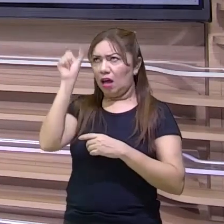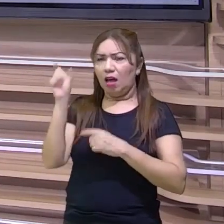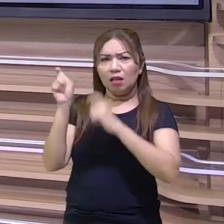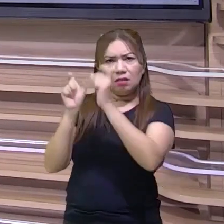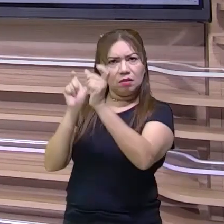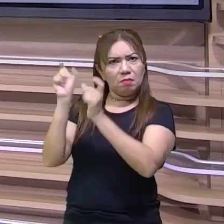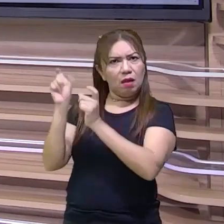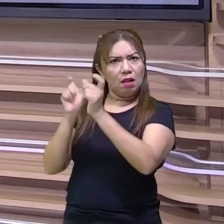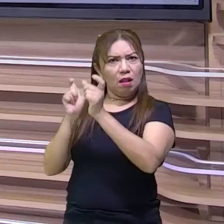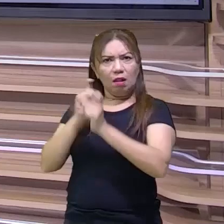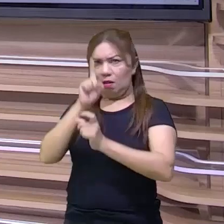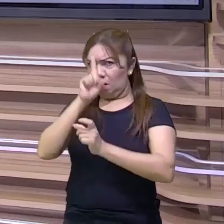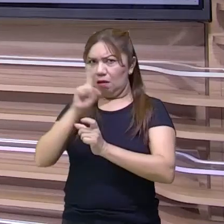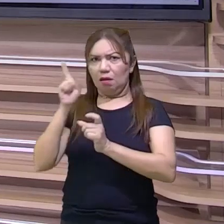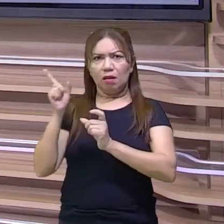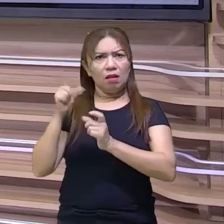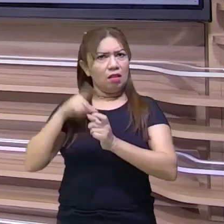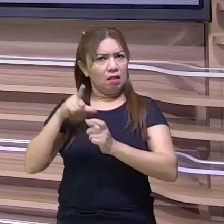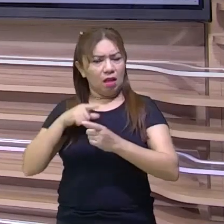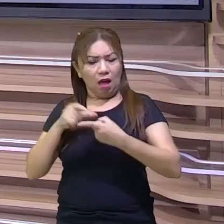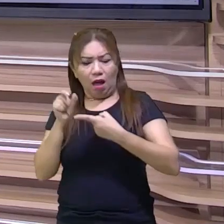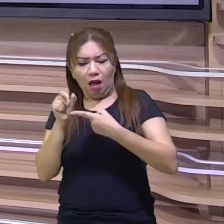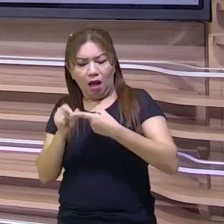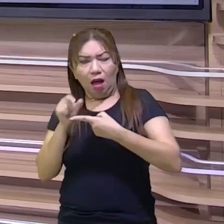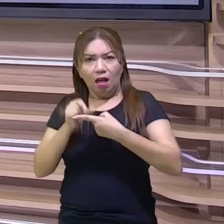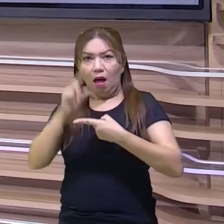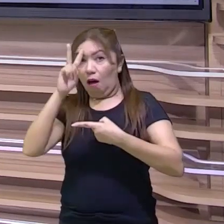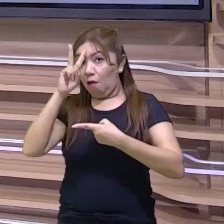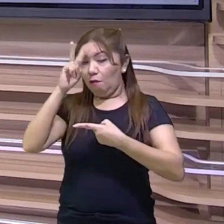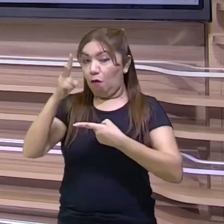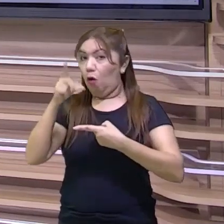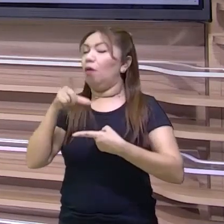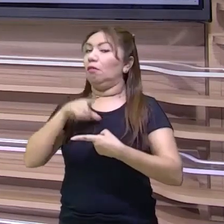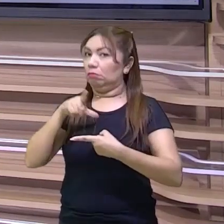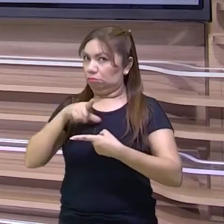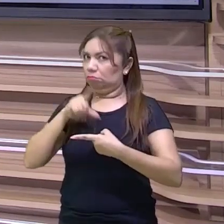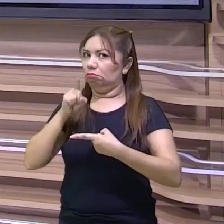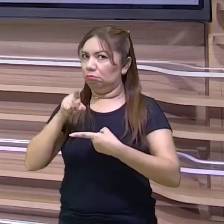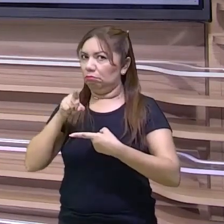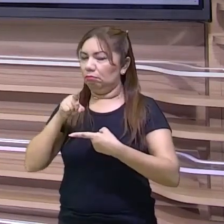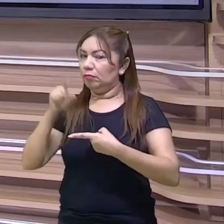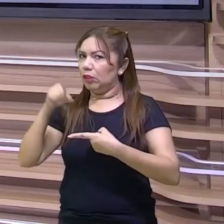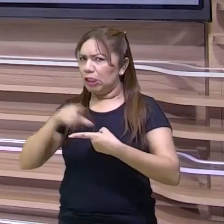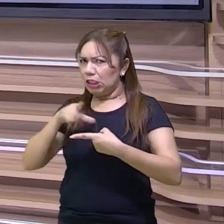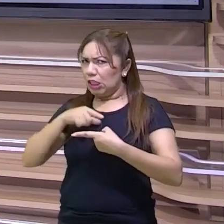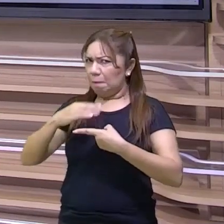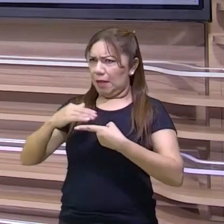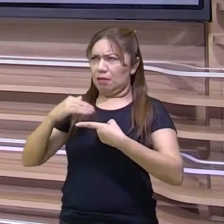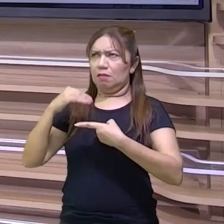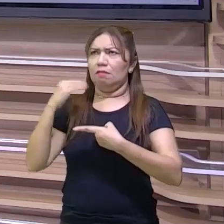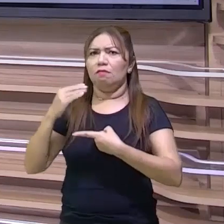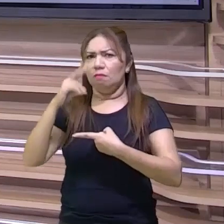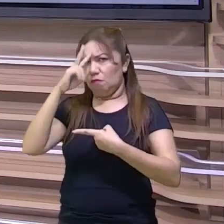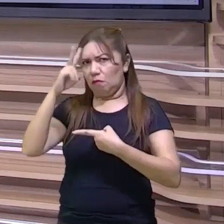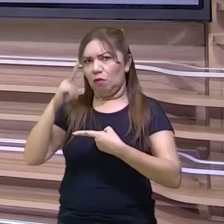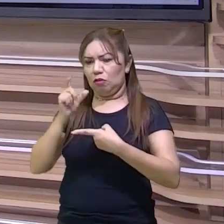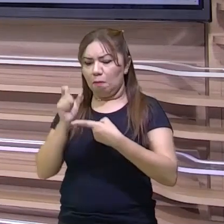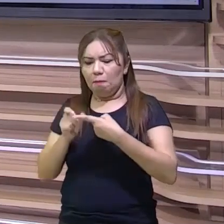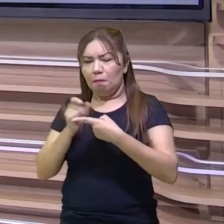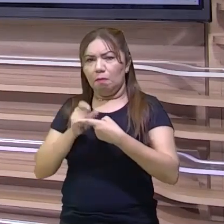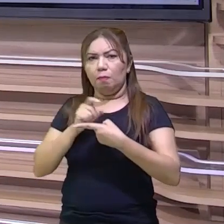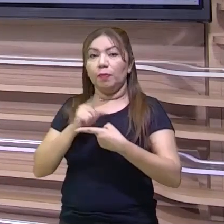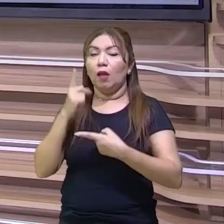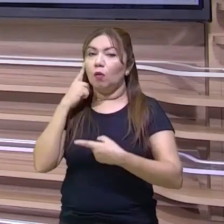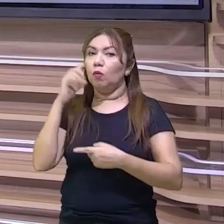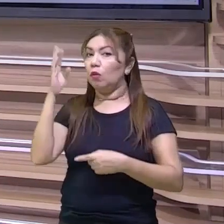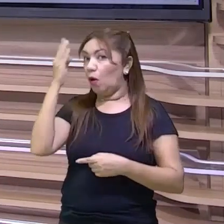destacadas, a localização da sílaba tônica. Vou dar umas dicas. A sílaba tônica é a mais forte, aquela mais forte, ok? Então não